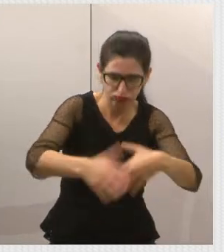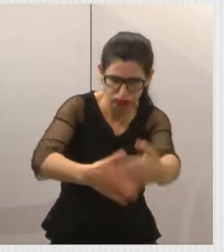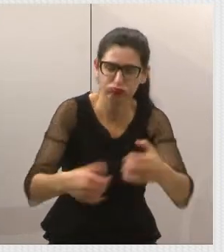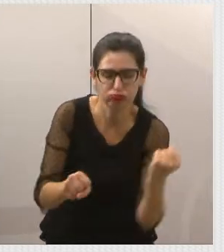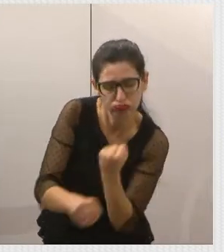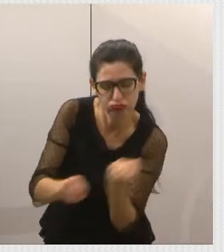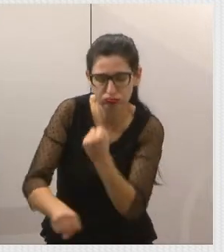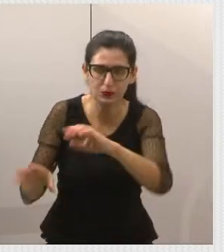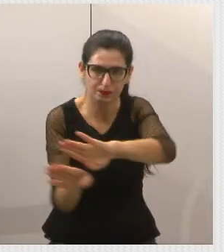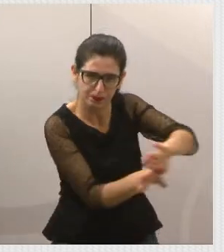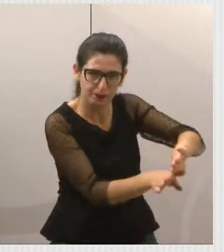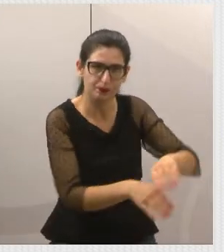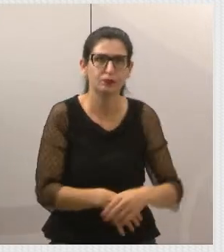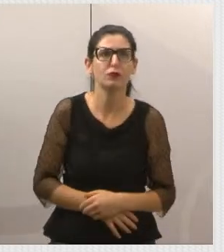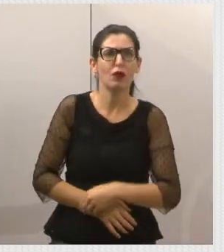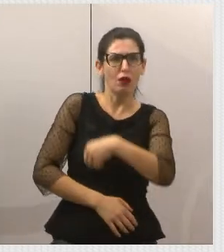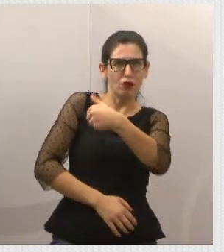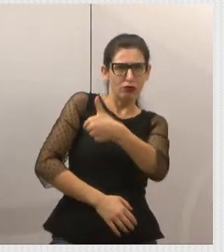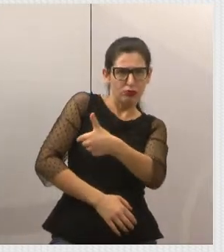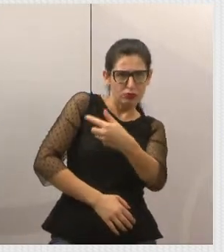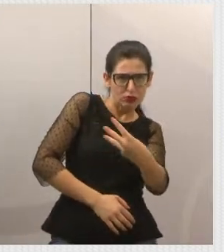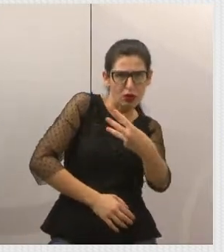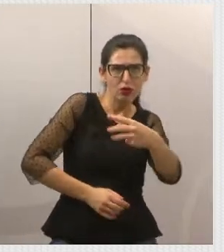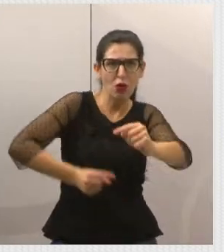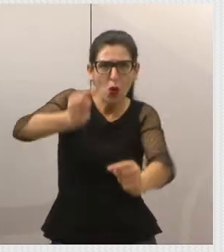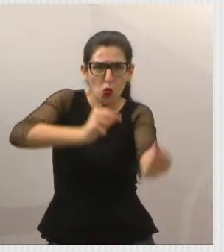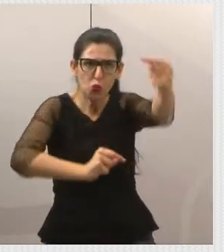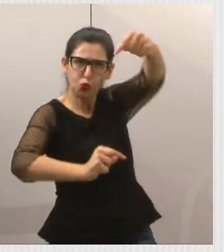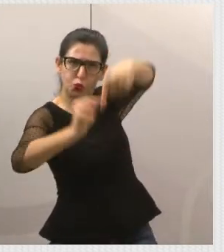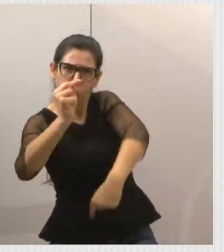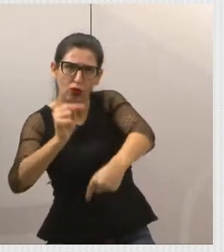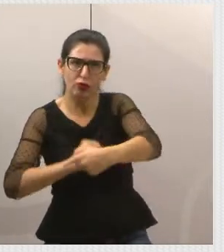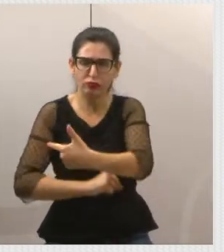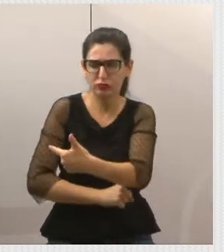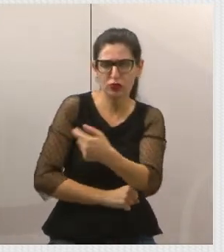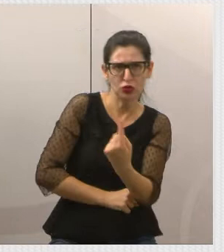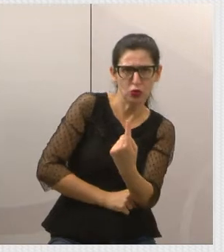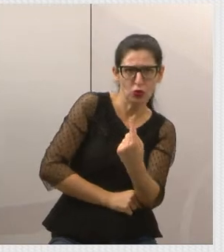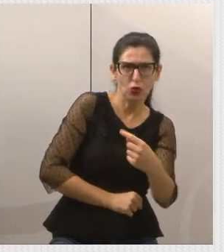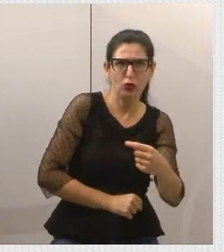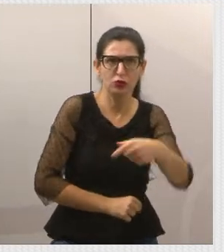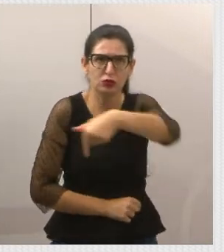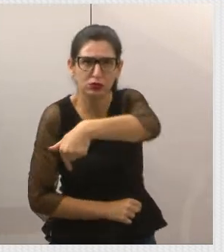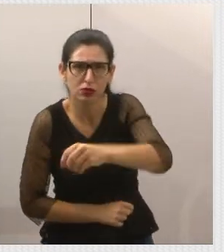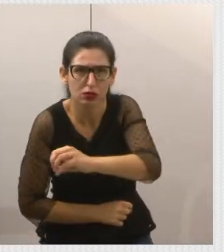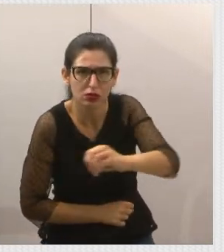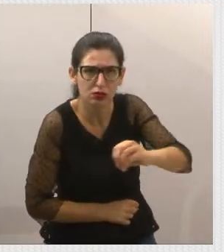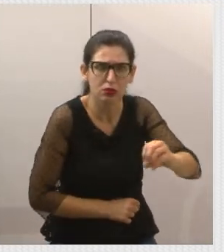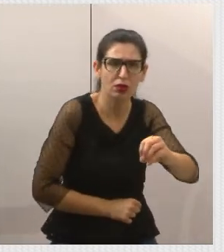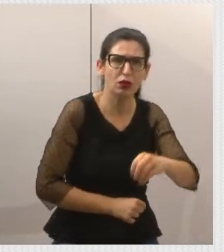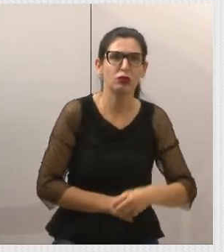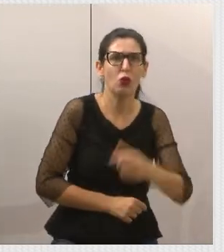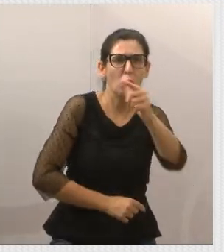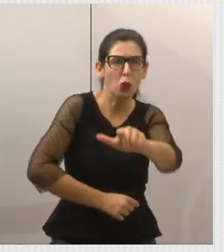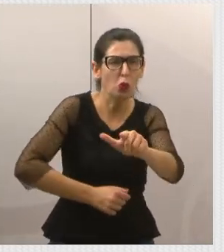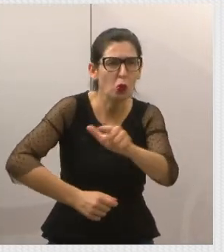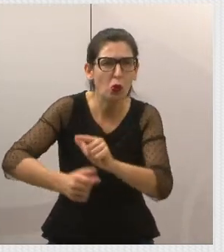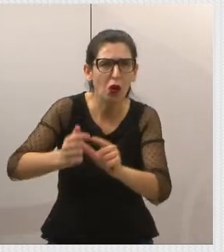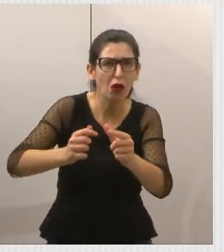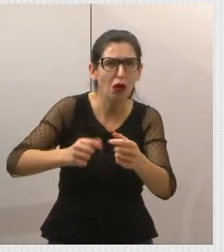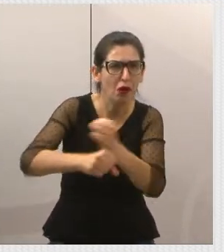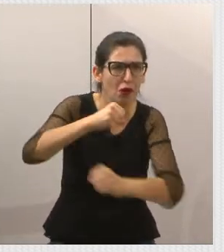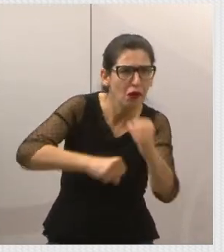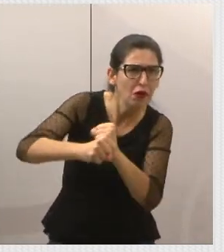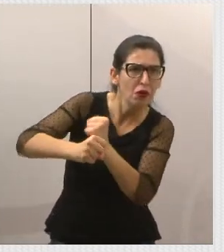de 23.700 para 21.700, mas no ano anterior estava previsto a execução do COI, o COI já está